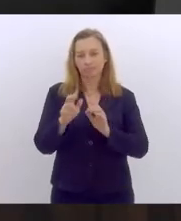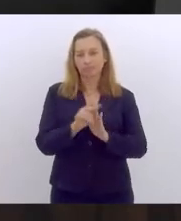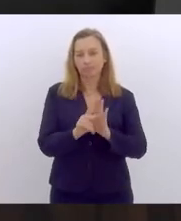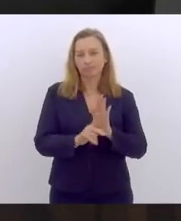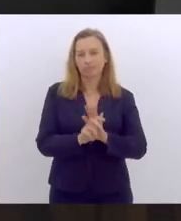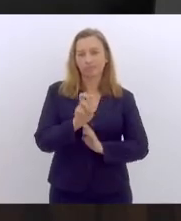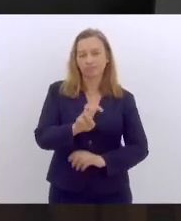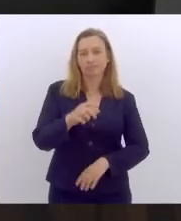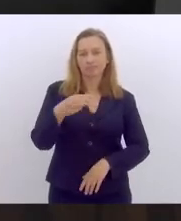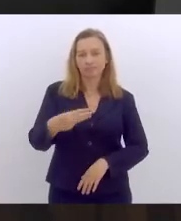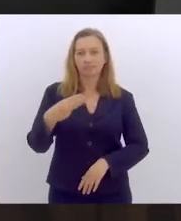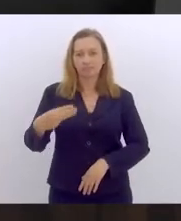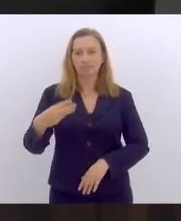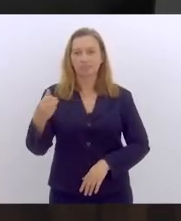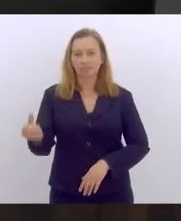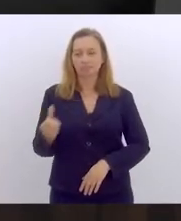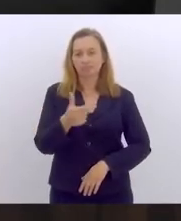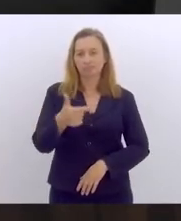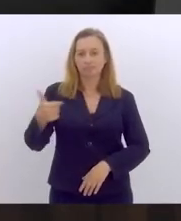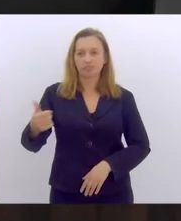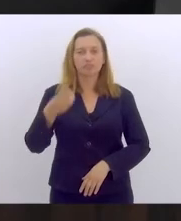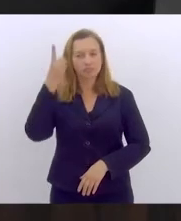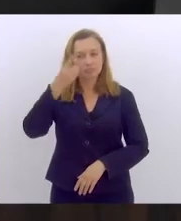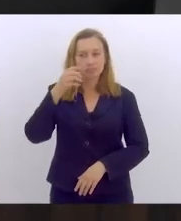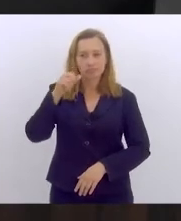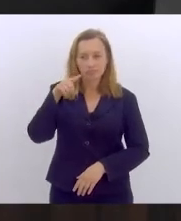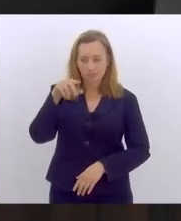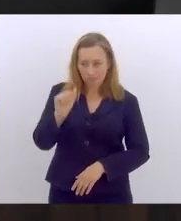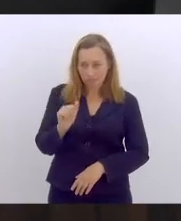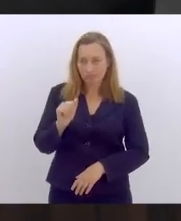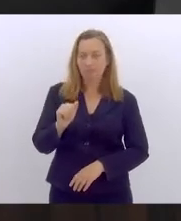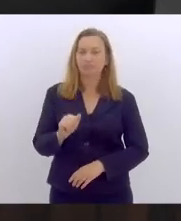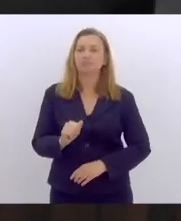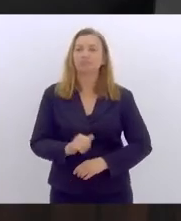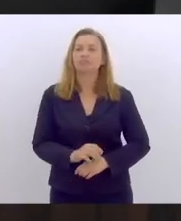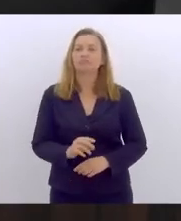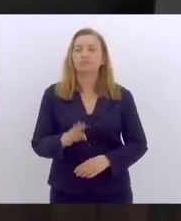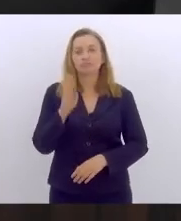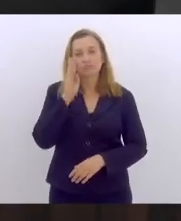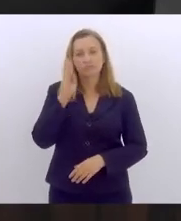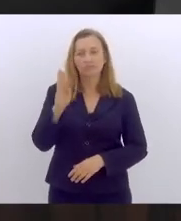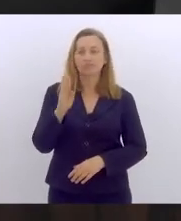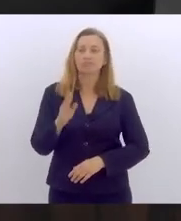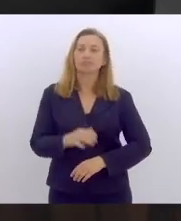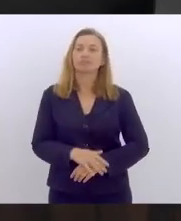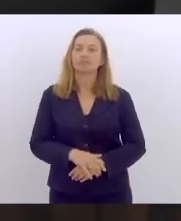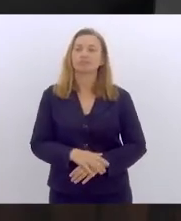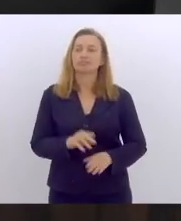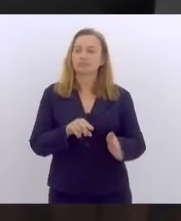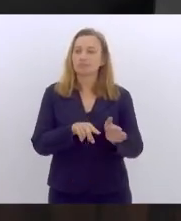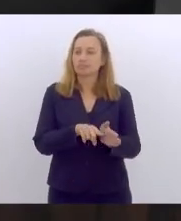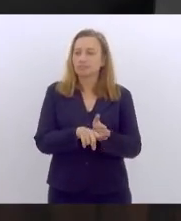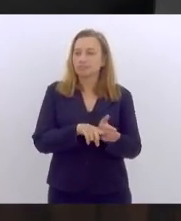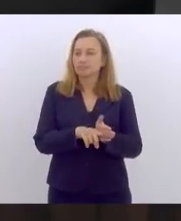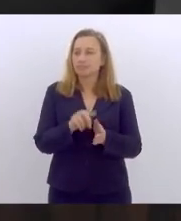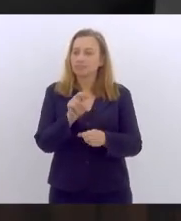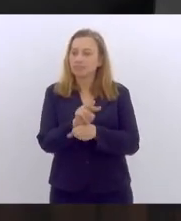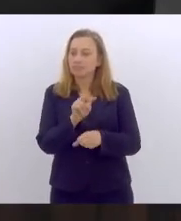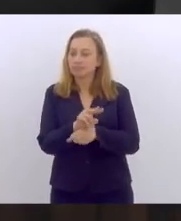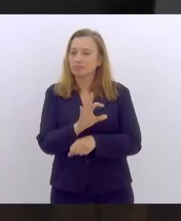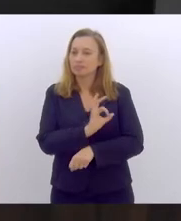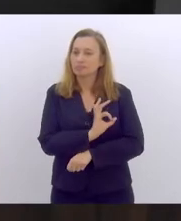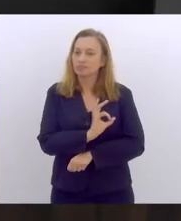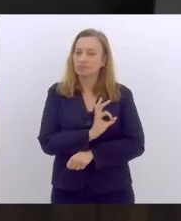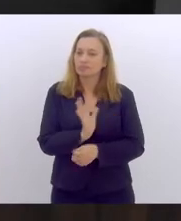lei 5336, de 22, de autoria da deputada Alana Passos, que dispõe sobre a prioridade na tramitação de investigação policial que